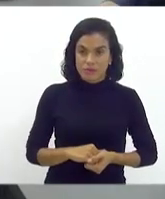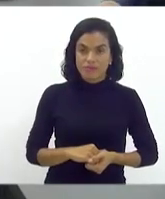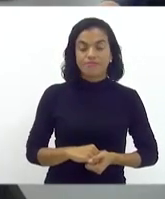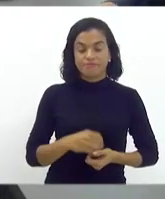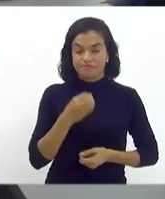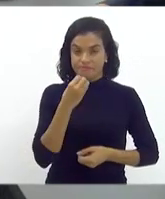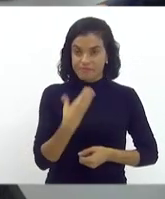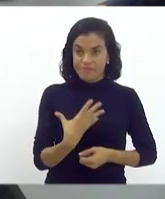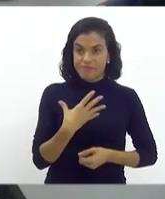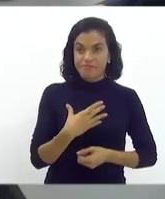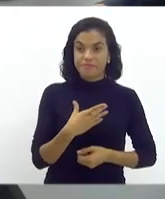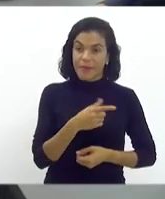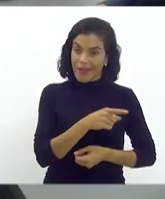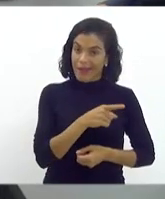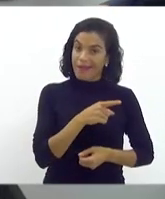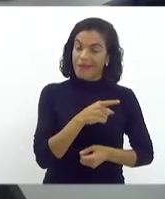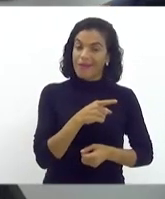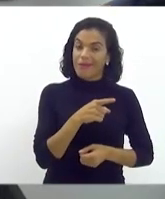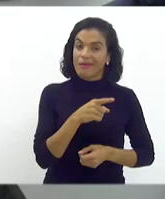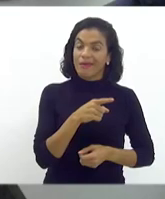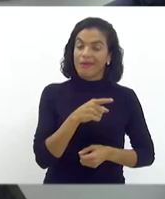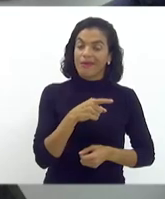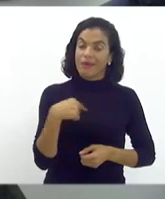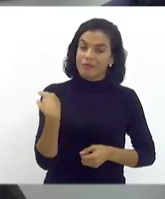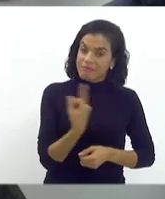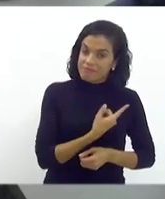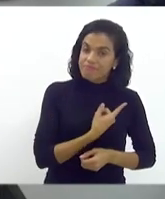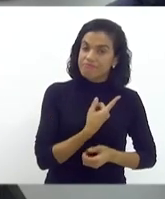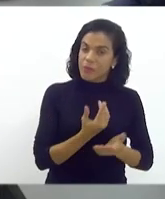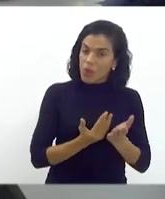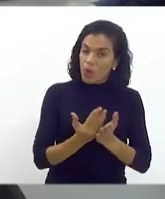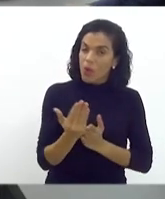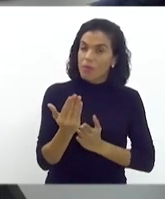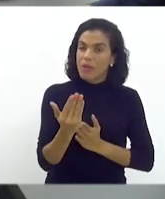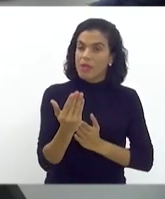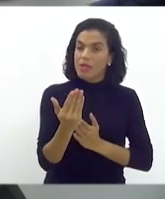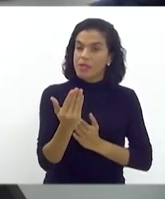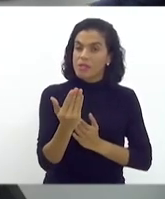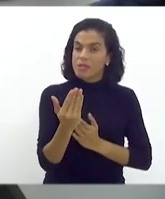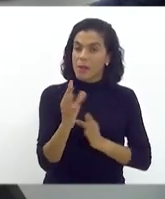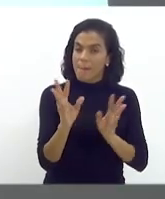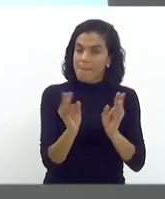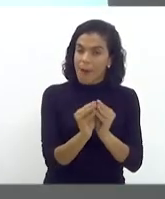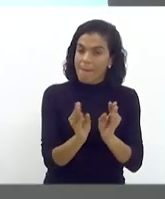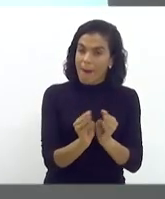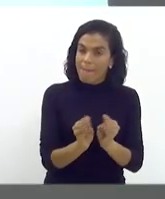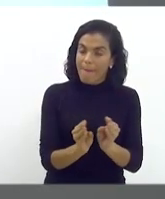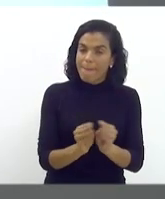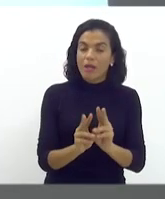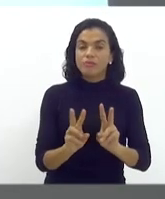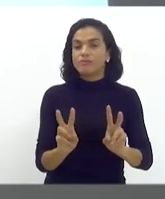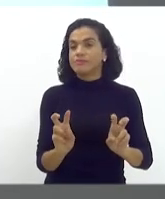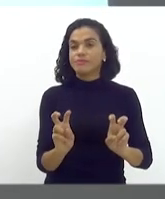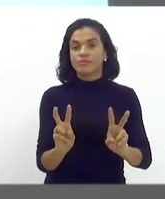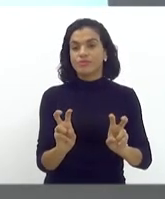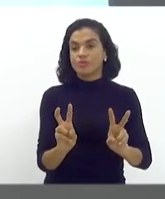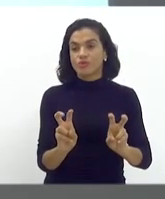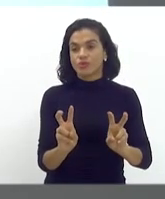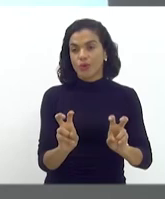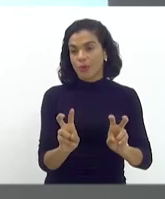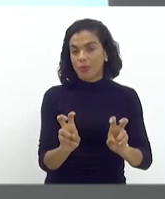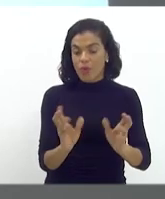bom e a partir daí a gente começa a falar em Breves linhas a respeito sobre